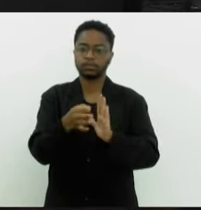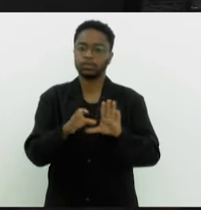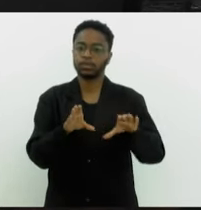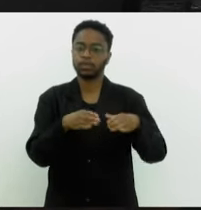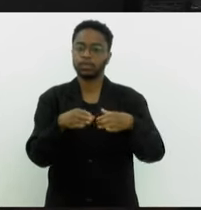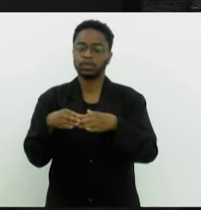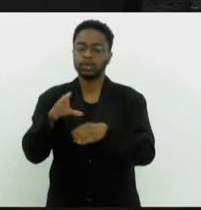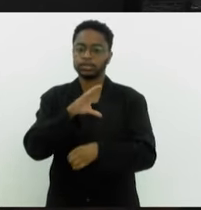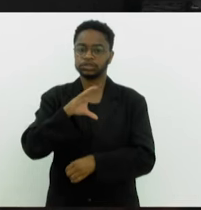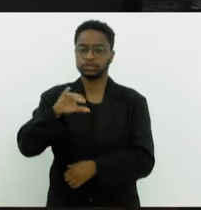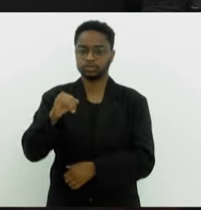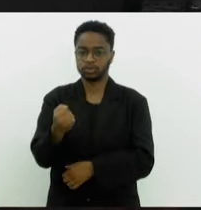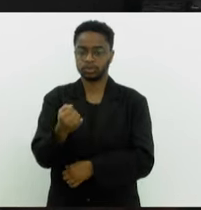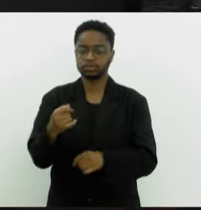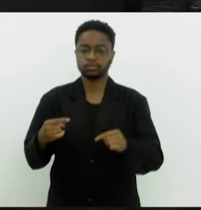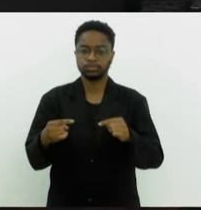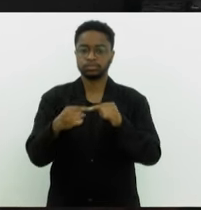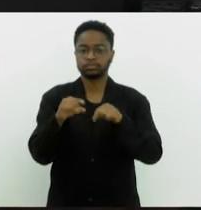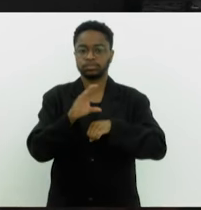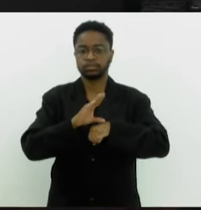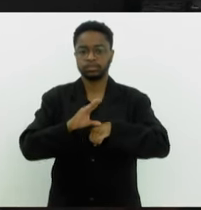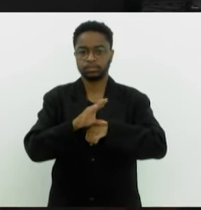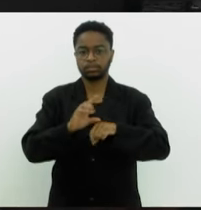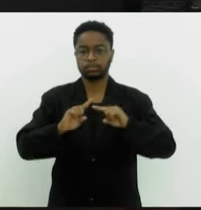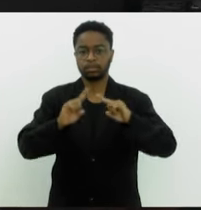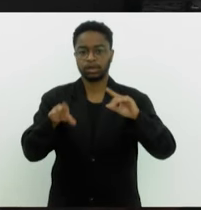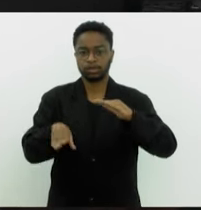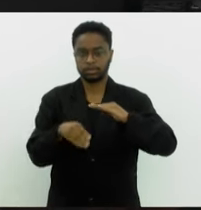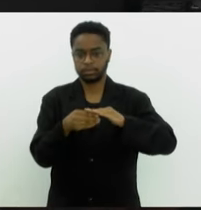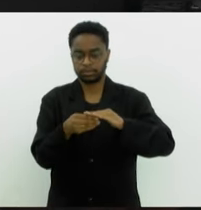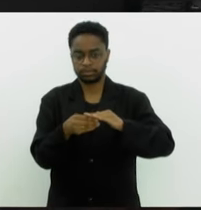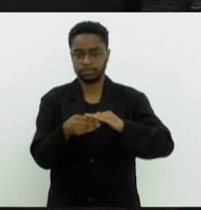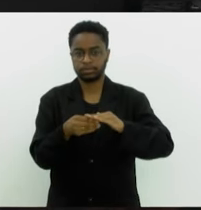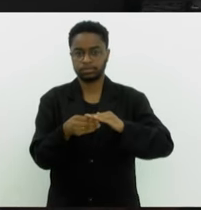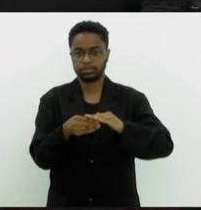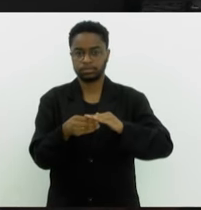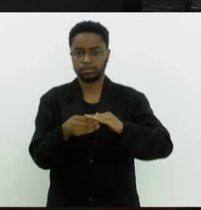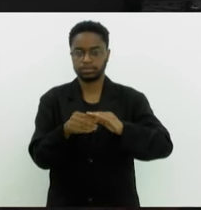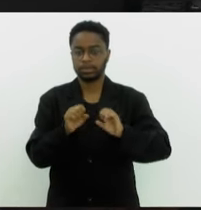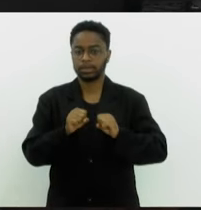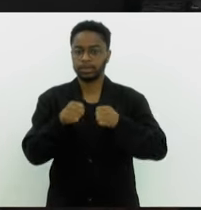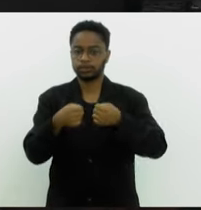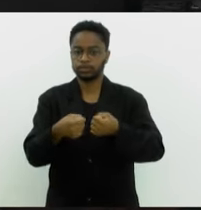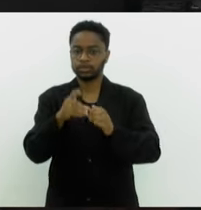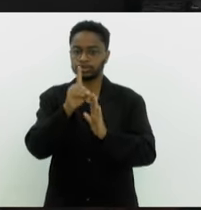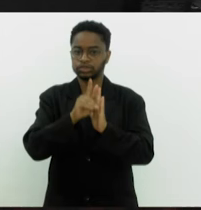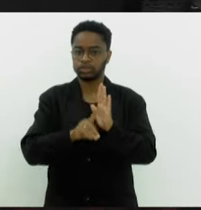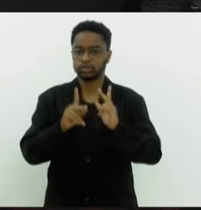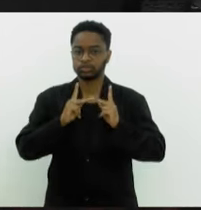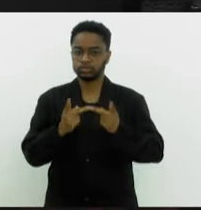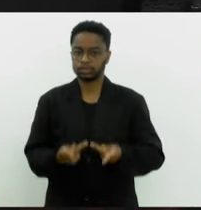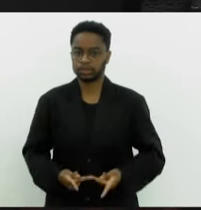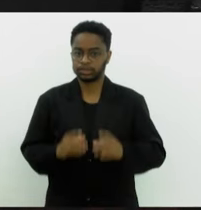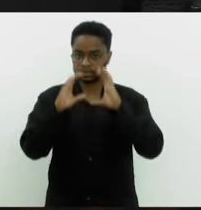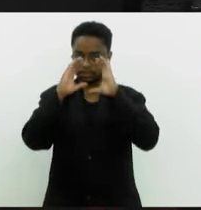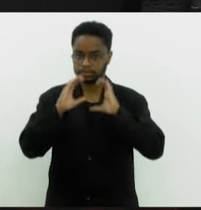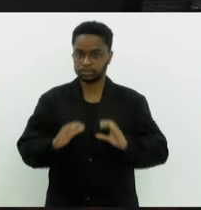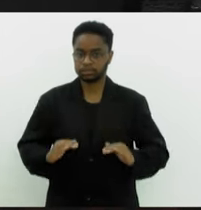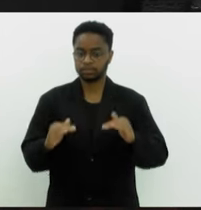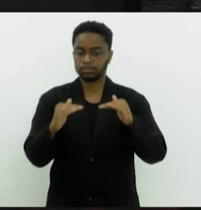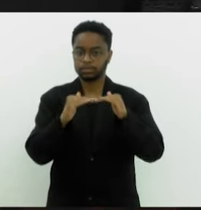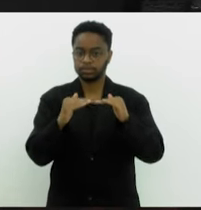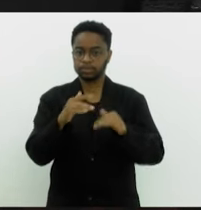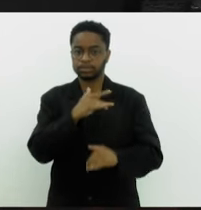comissões Constituição e Justiça pela constitucionalidade com emendas, de Defesa dos Direitos Humanos e Cidadania, favorável,